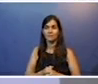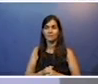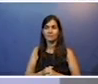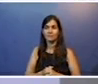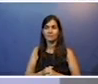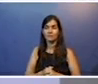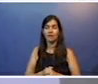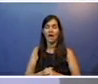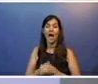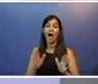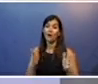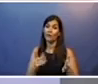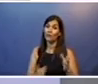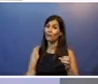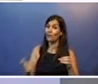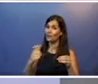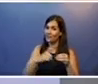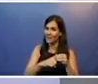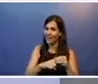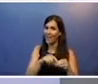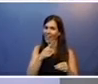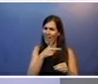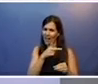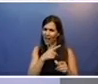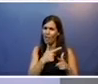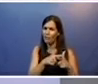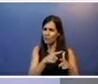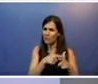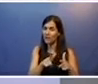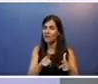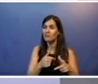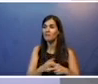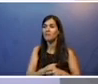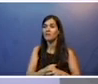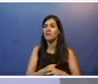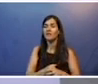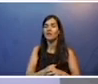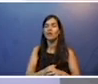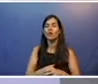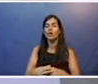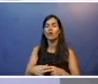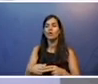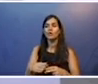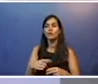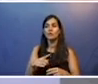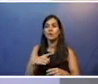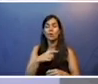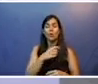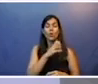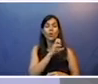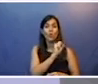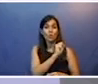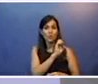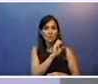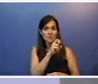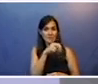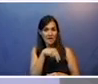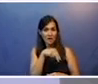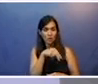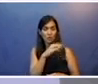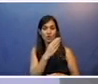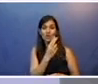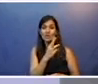Agora vamos voltar lá. Seno de meio. Seno de 30 é meio, 1 sobre